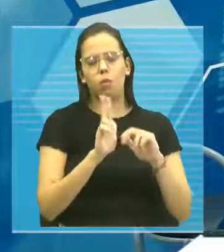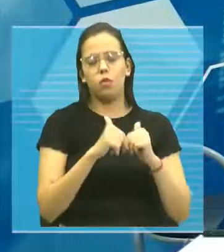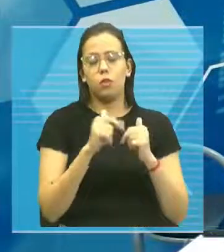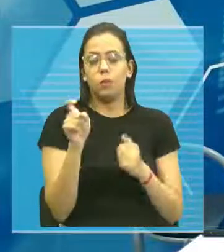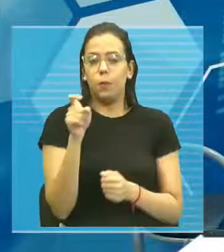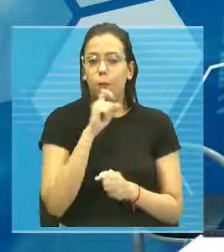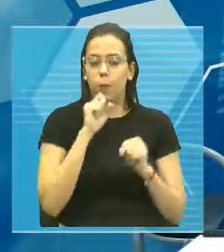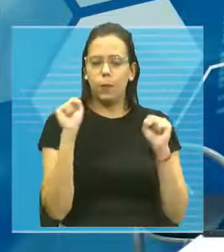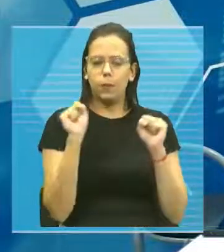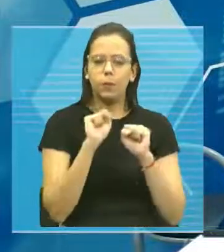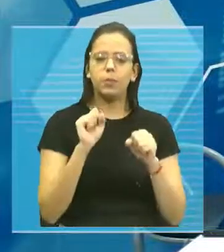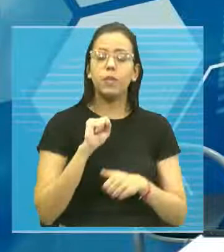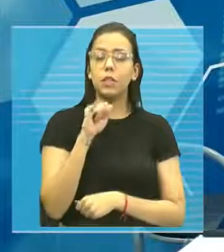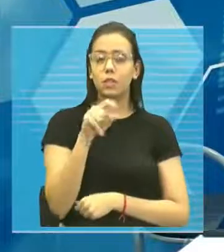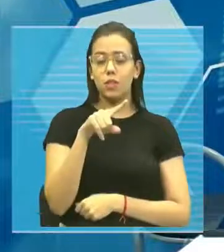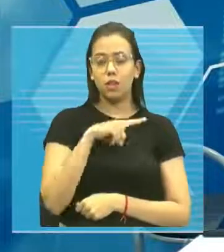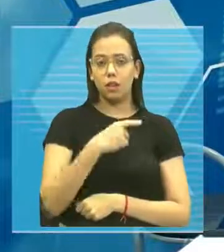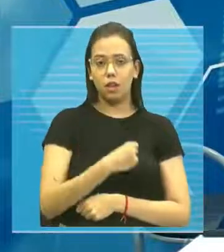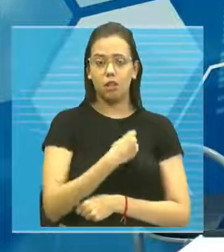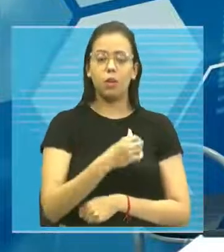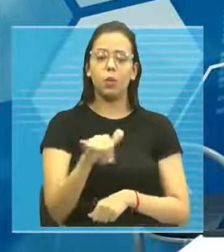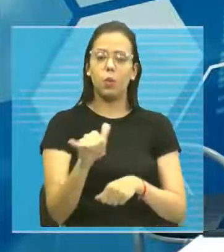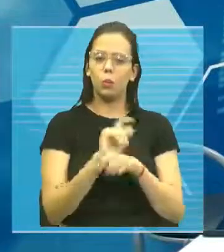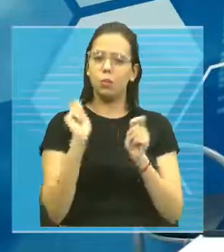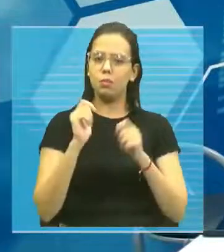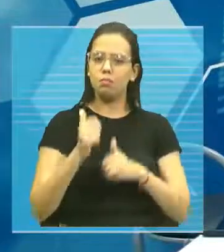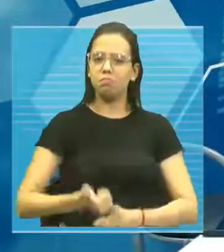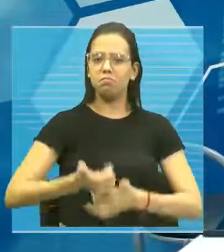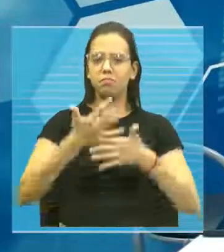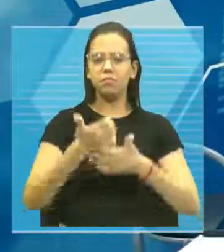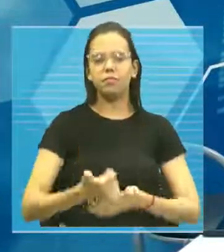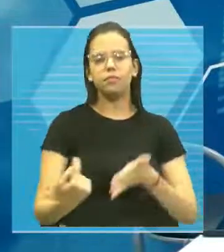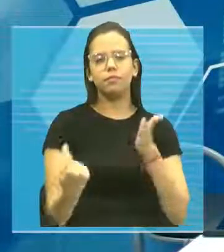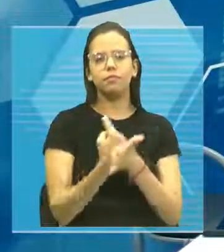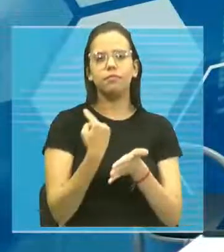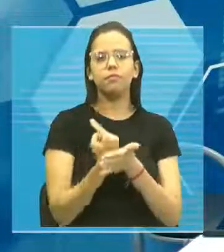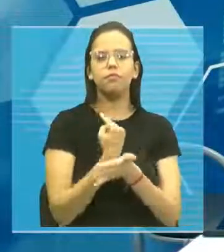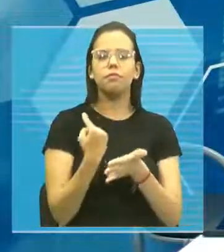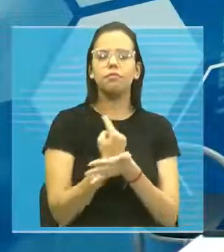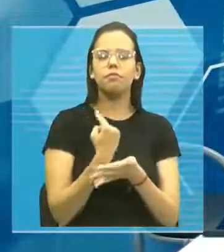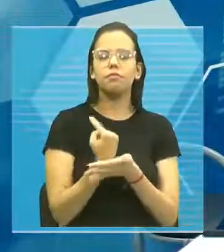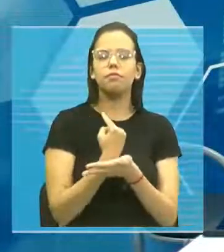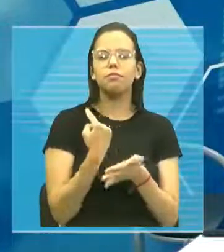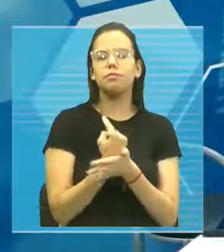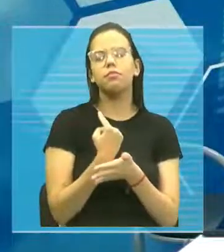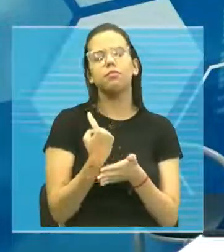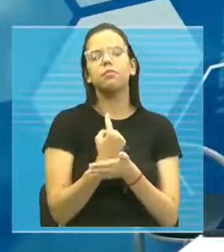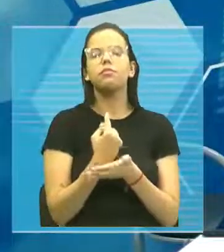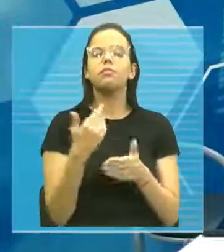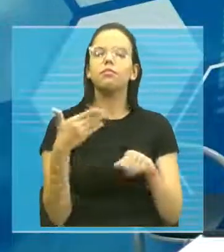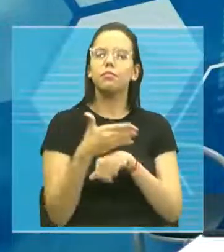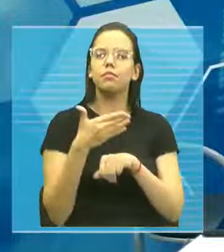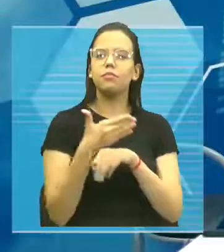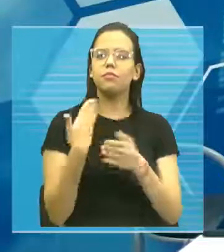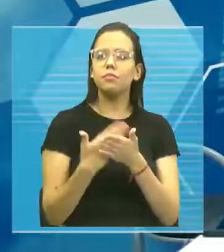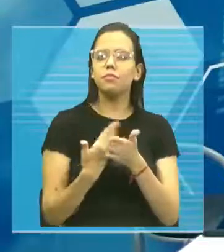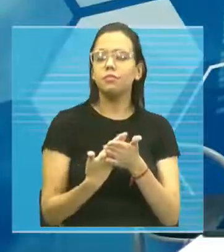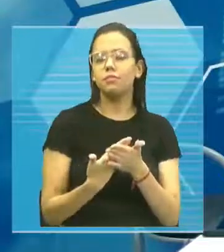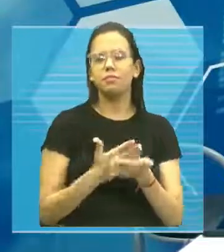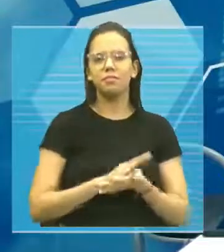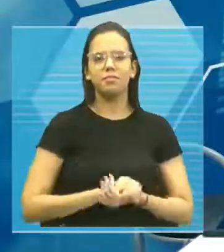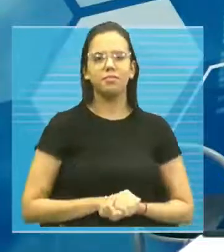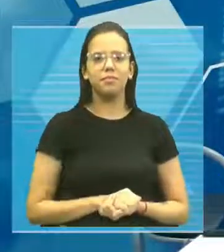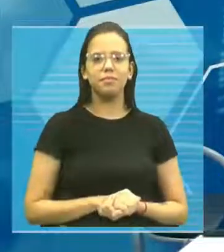você que tá aí no YouTube vai fazendo pergunta vá solicitando aí o seu engajamento na nossa aula quem faz a aula é